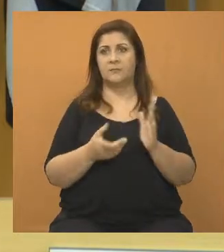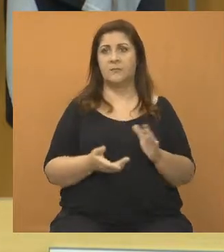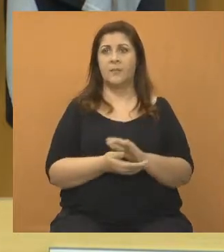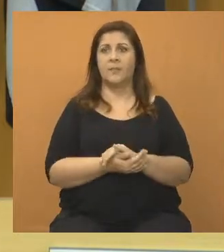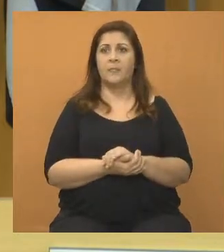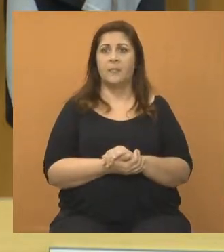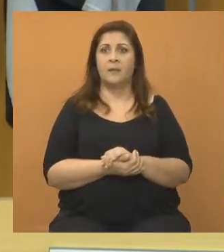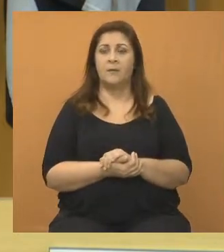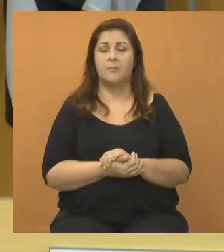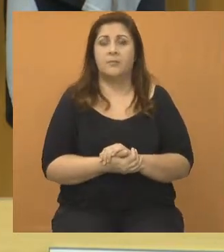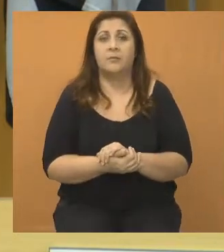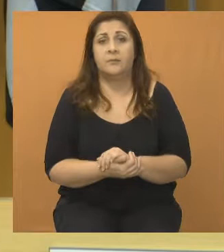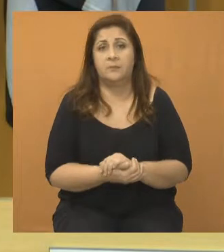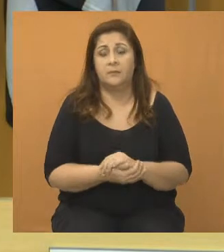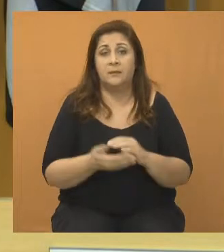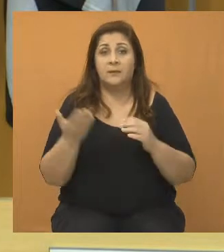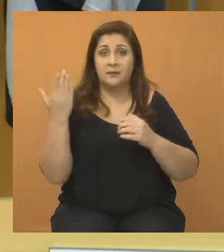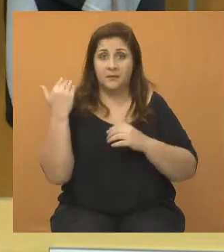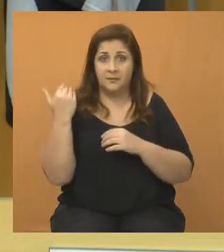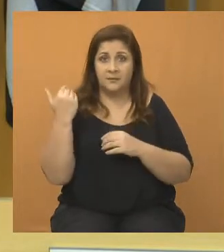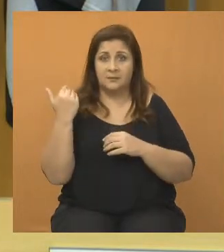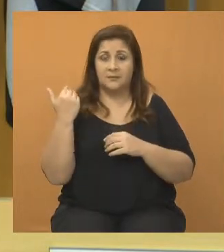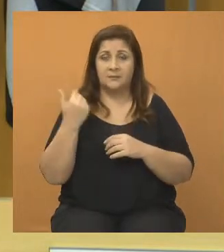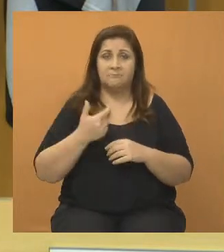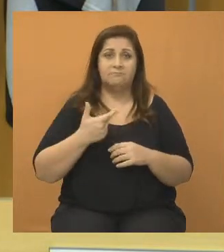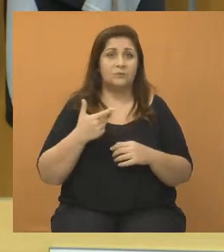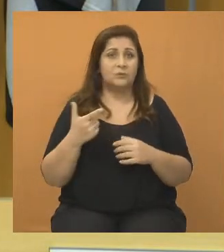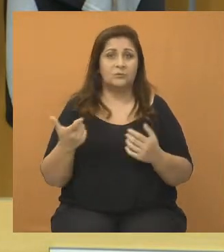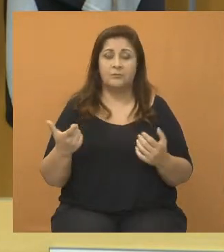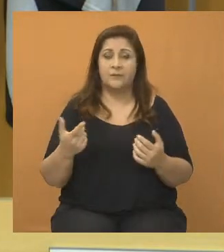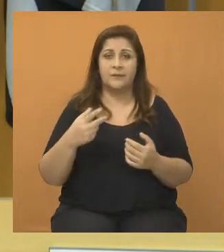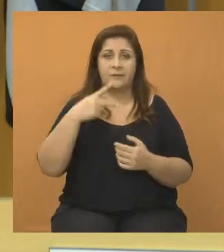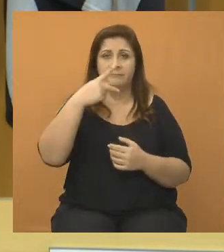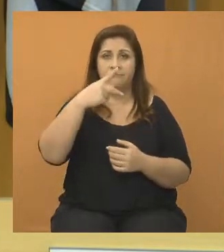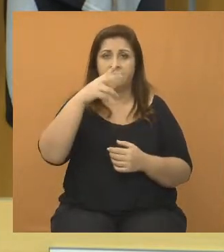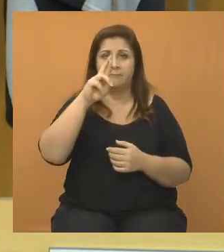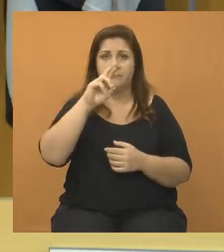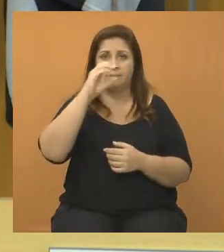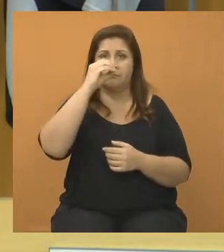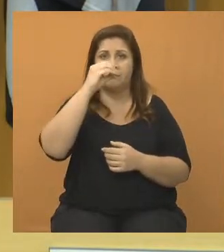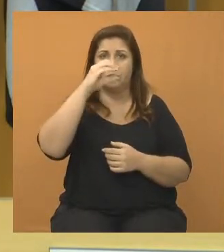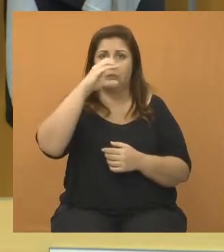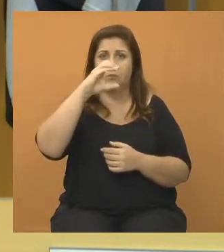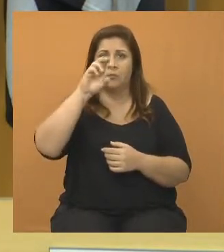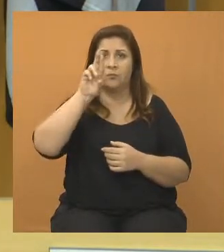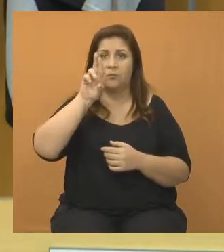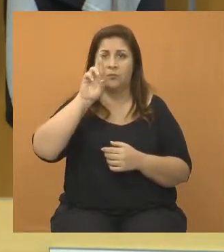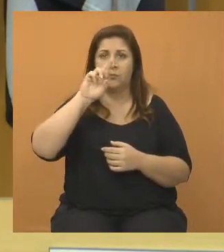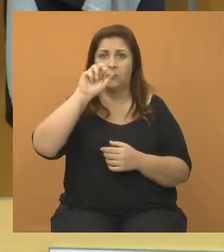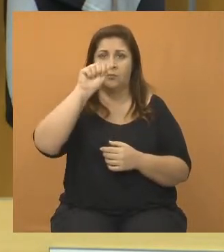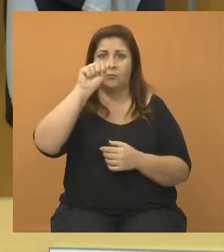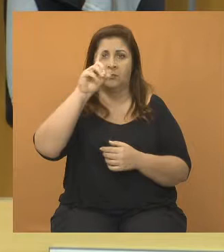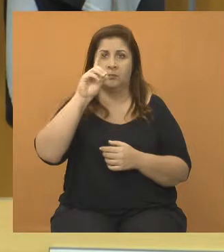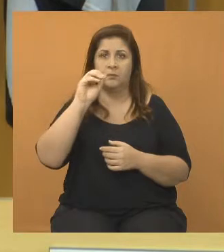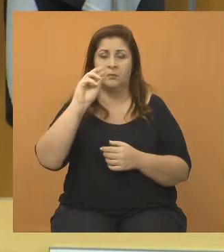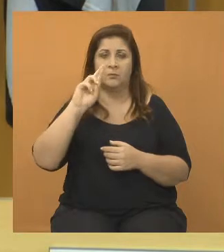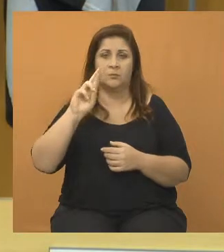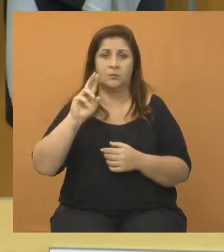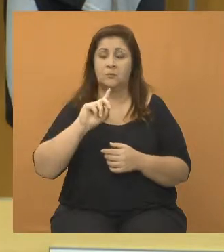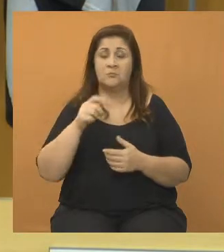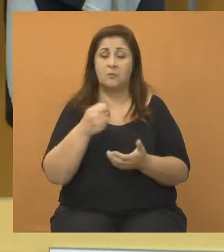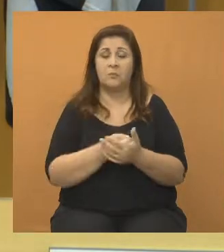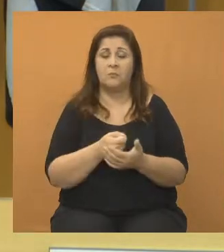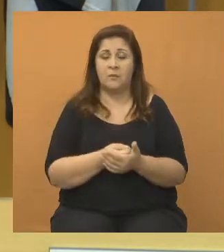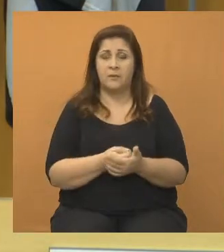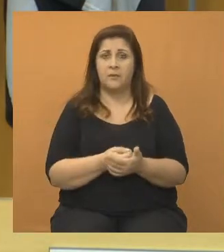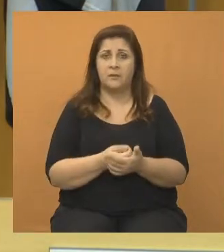temos muito o que fugir, né? Antigamente não existia a procuradoria, existia a Secretaria de Assuntos Jurídicos e não se pagava a